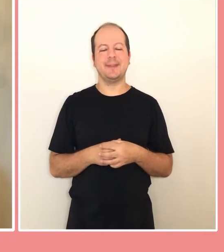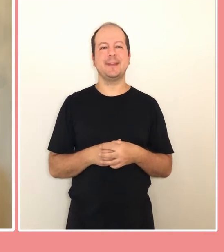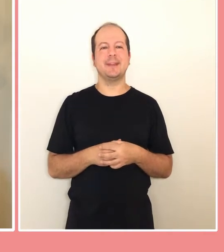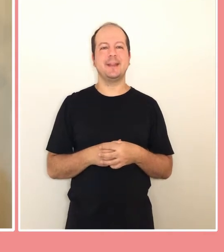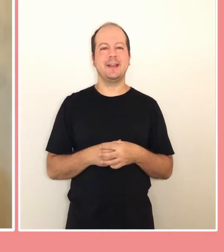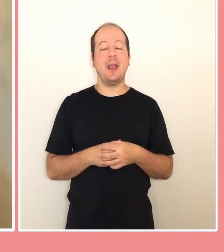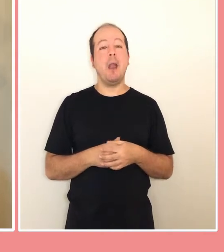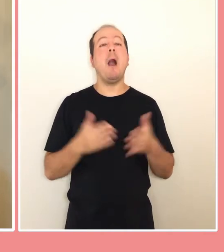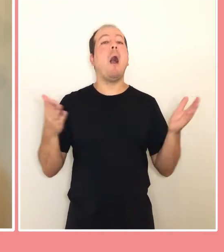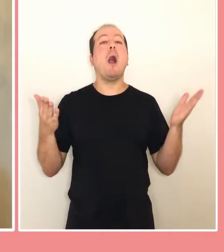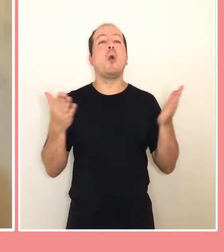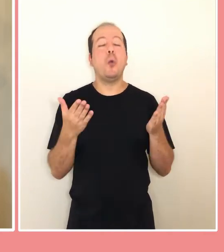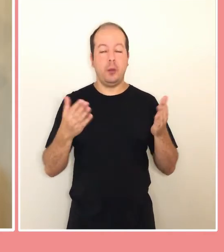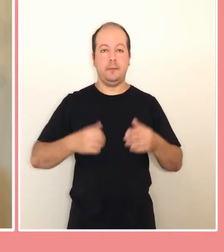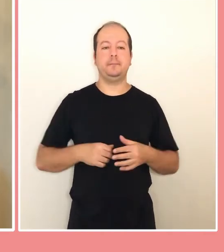Bom,